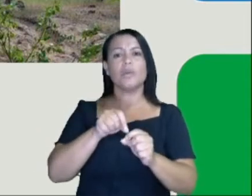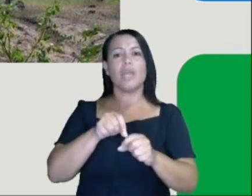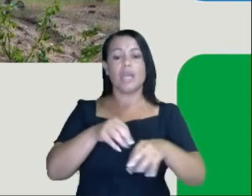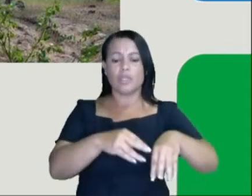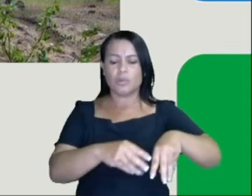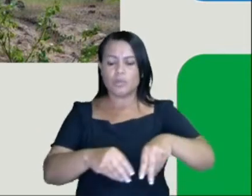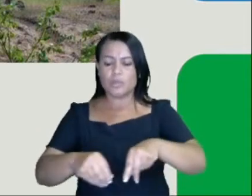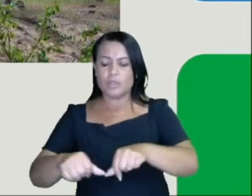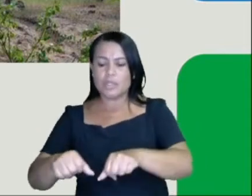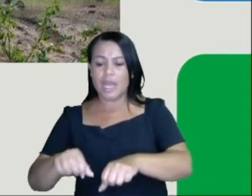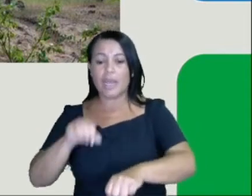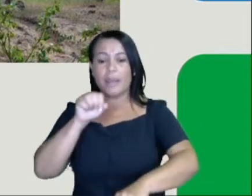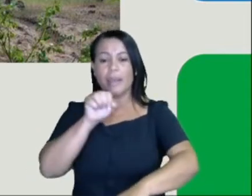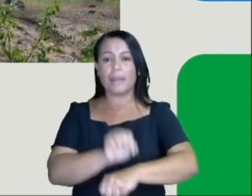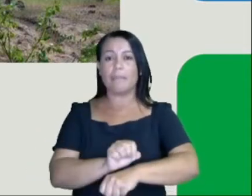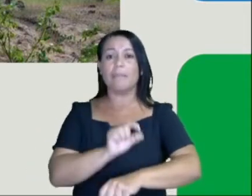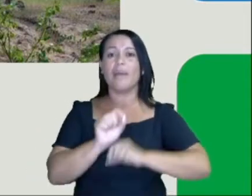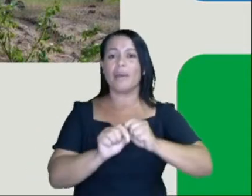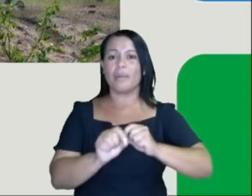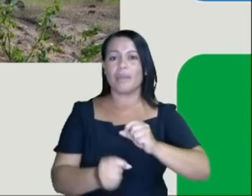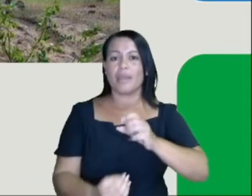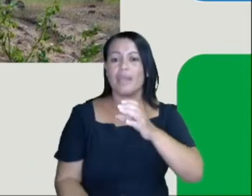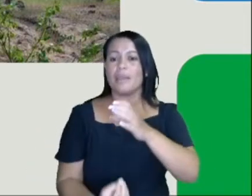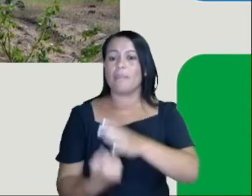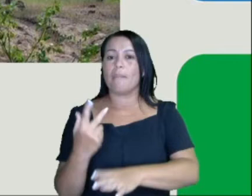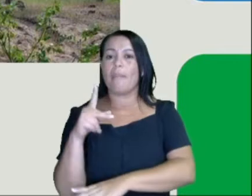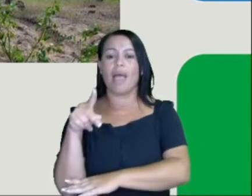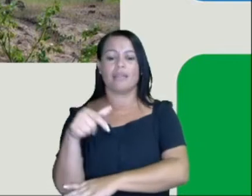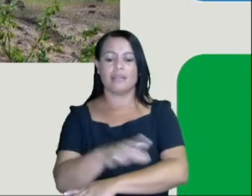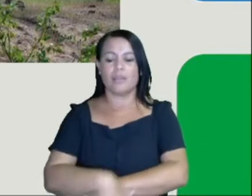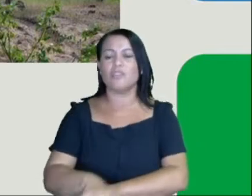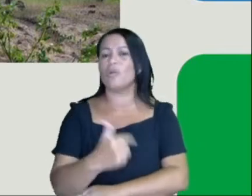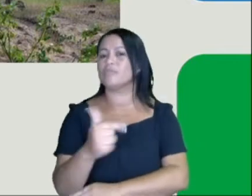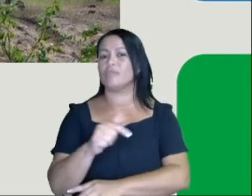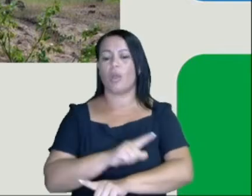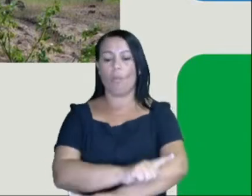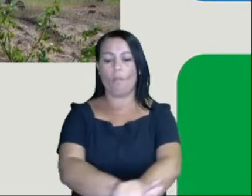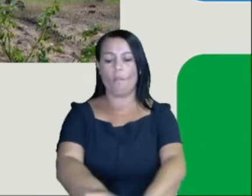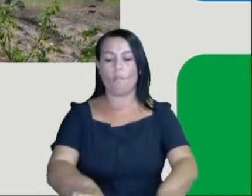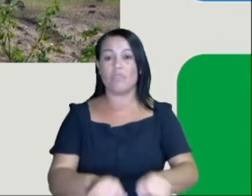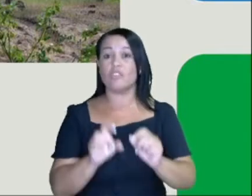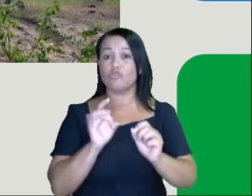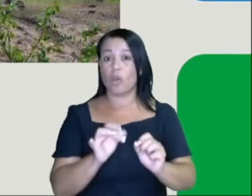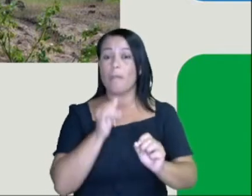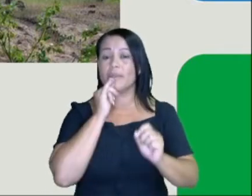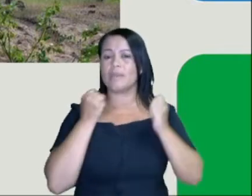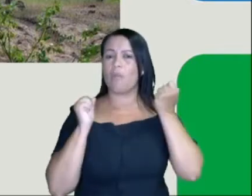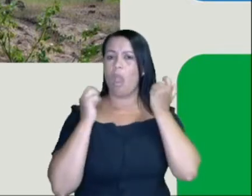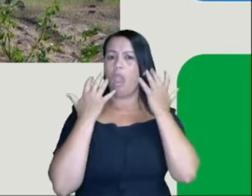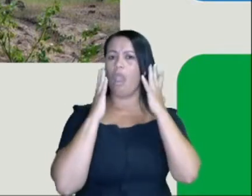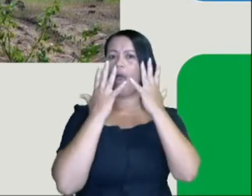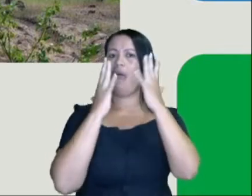crescimento de outras plantas ao seu redor. Vejam aí nesta foto uma área onde